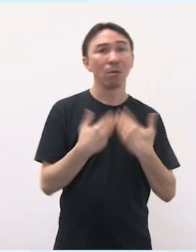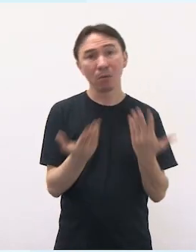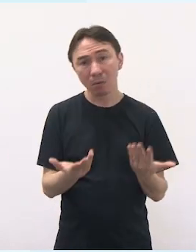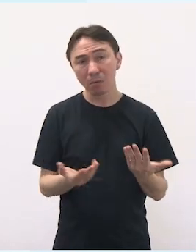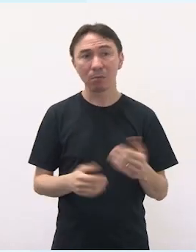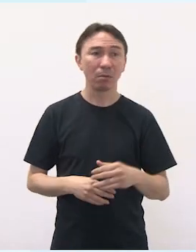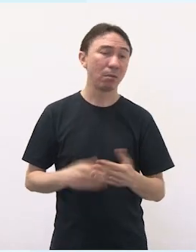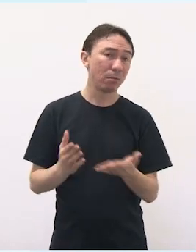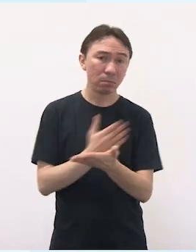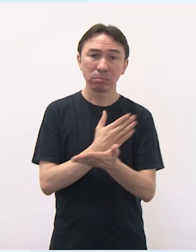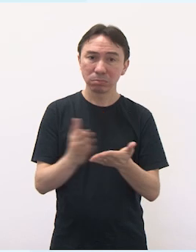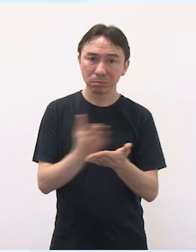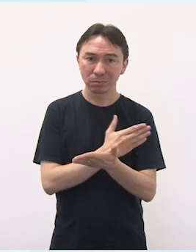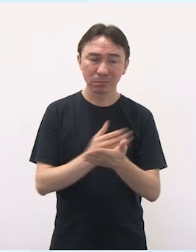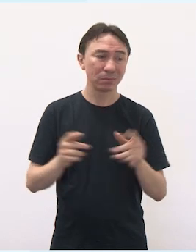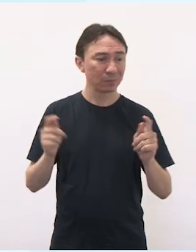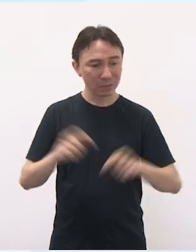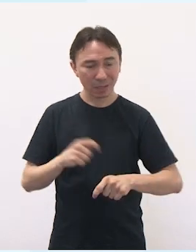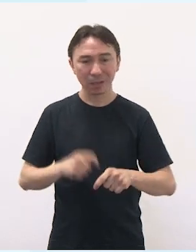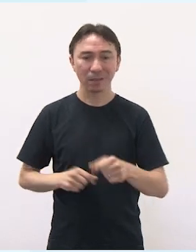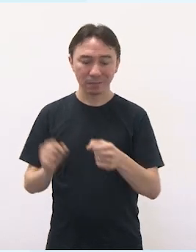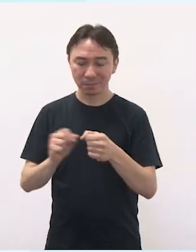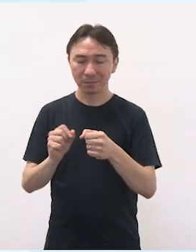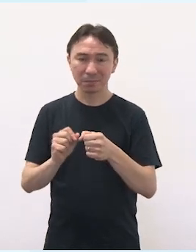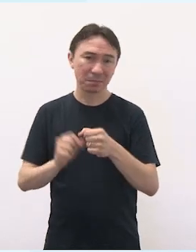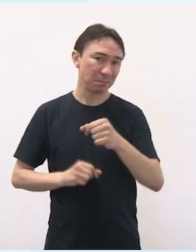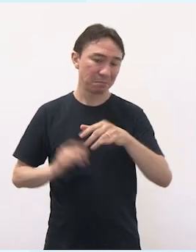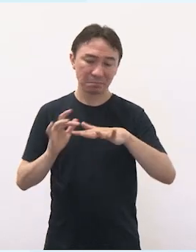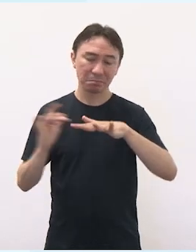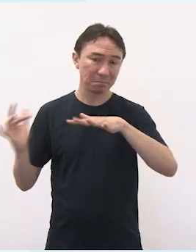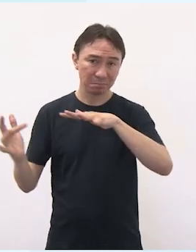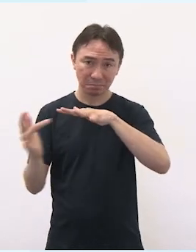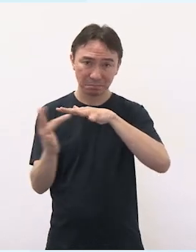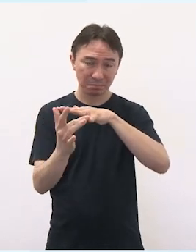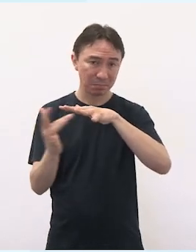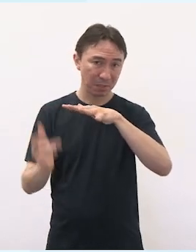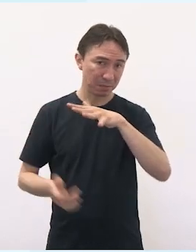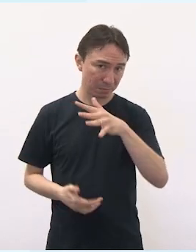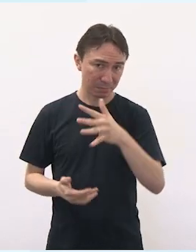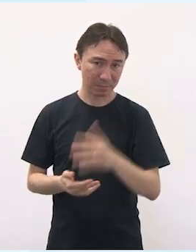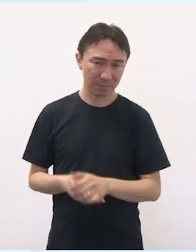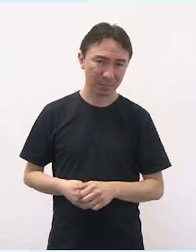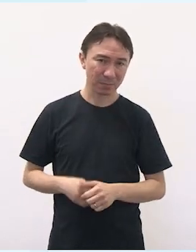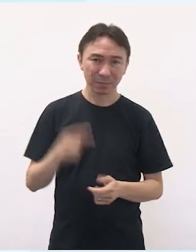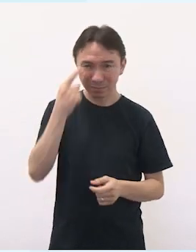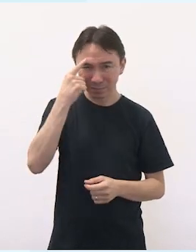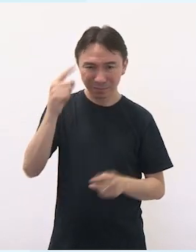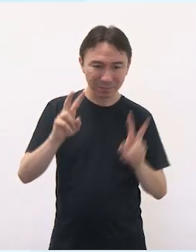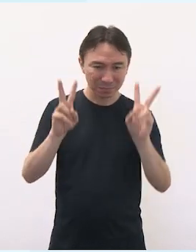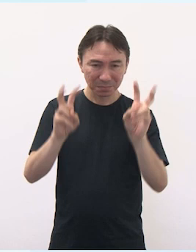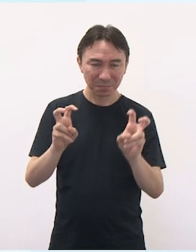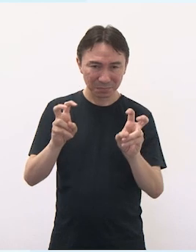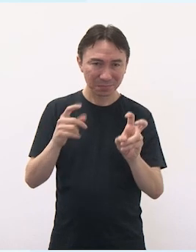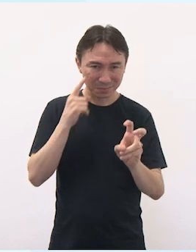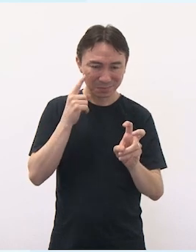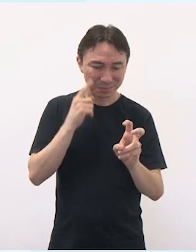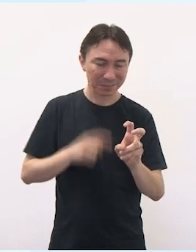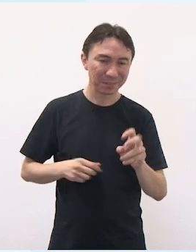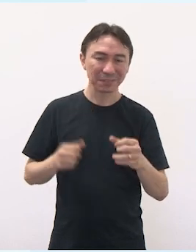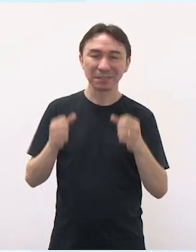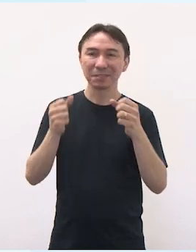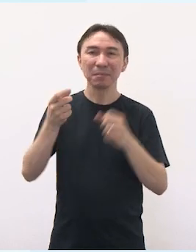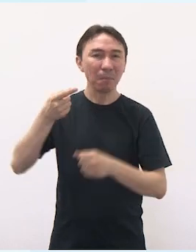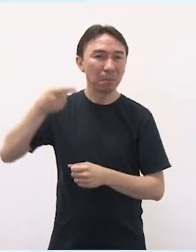redes sociais, né? Então, o tema anterior que nós tratamos, né, na nossa formação desse ano, foi o